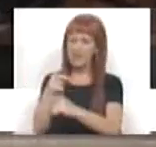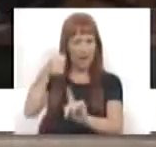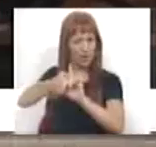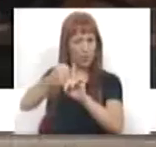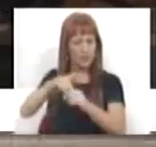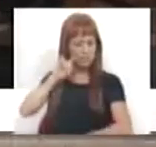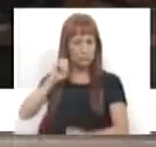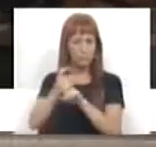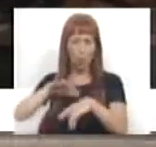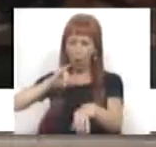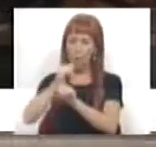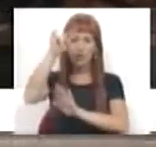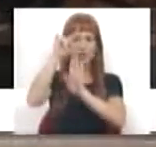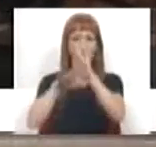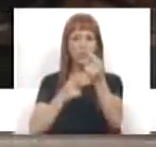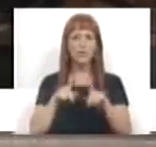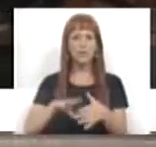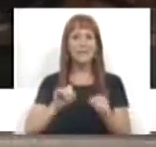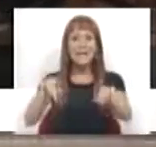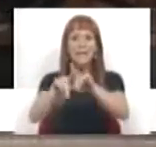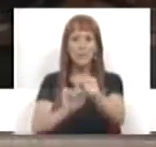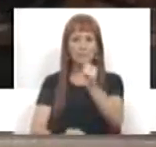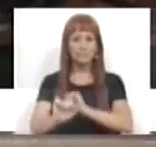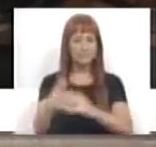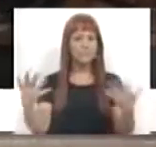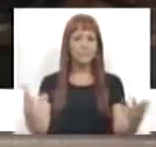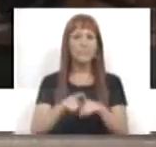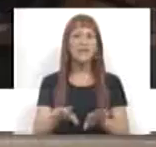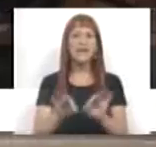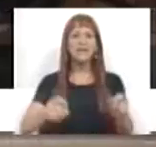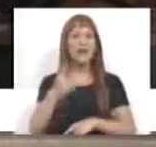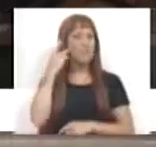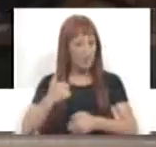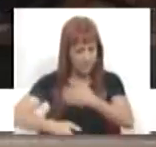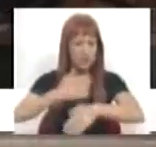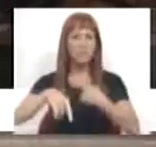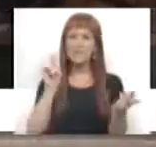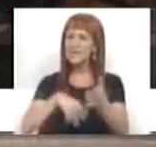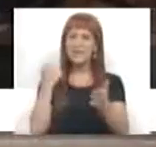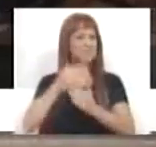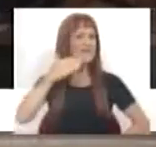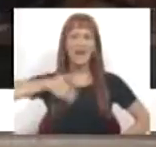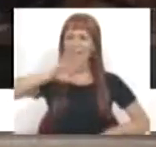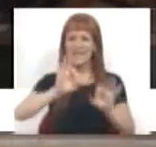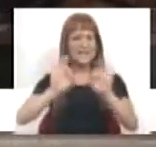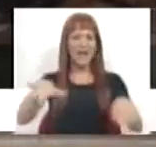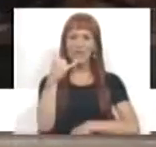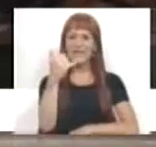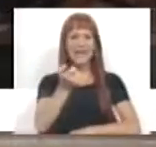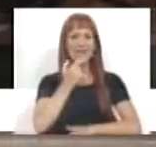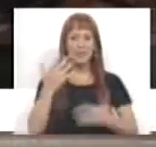luta, reclamávamos outro estatuto, o de irmãos dela. Enquanto vivermos, teremos sempre a idade do 25 de